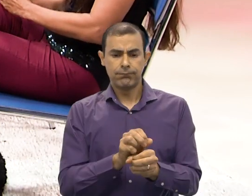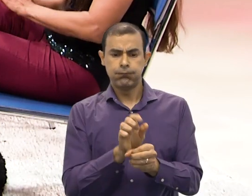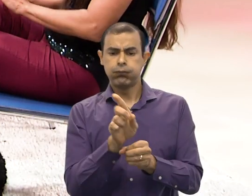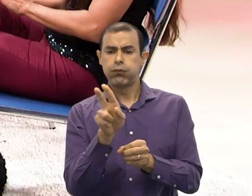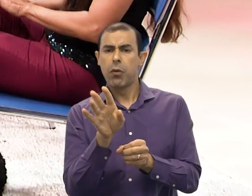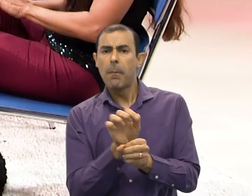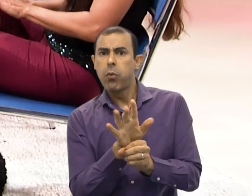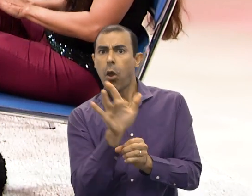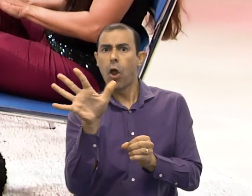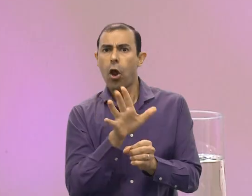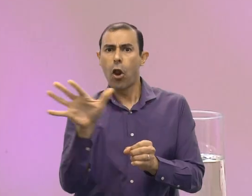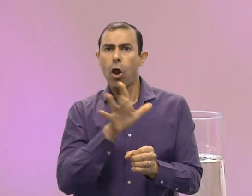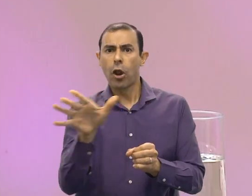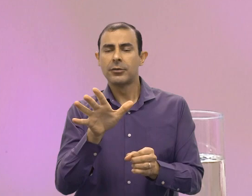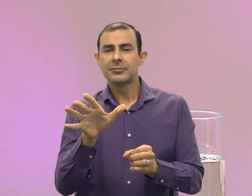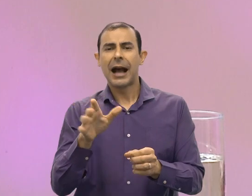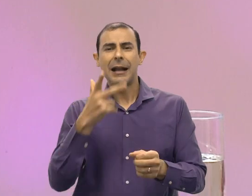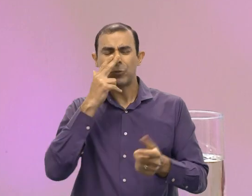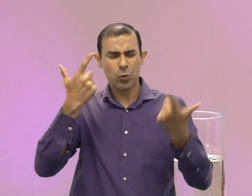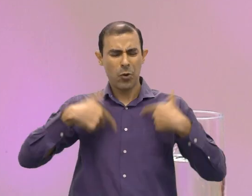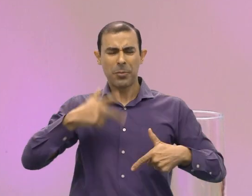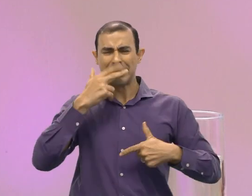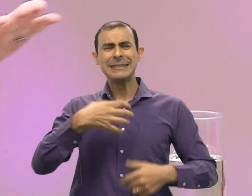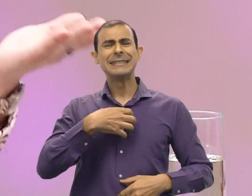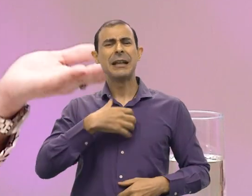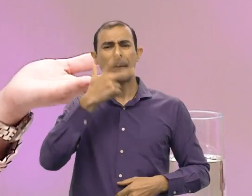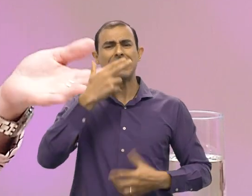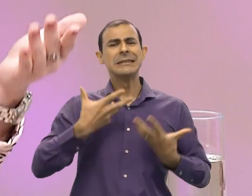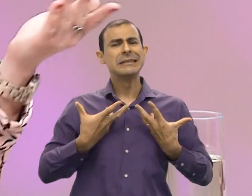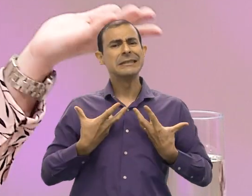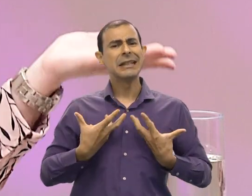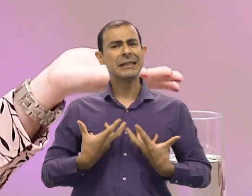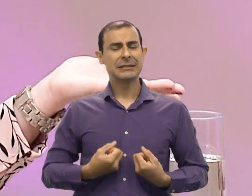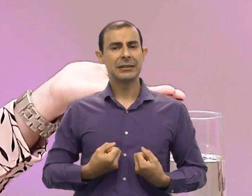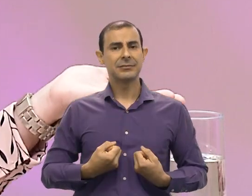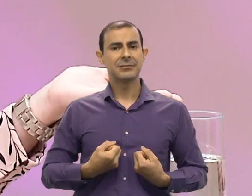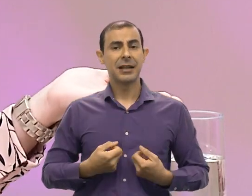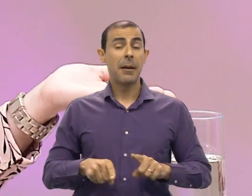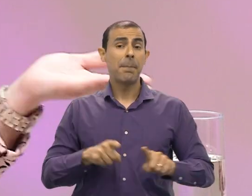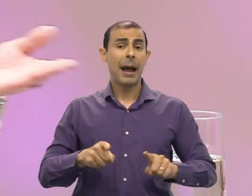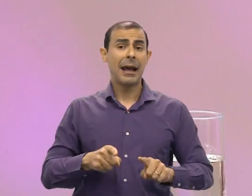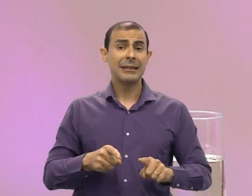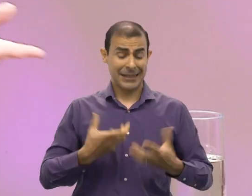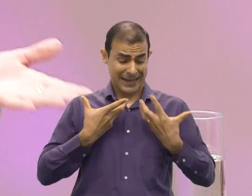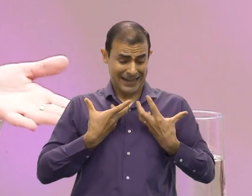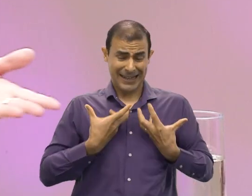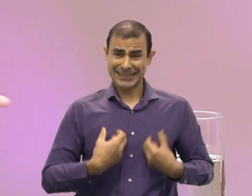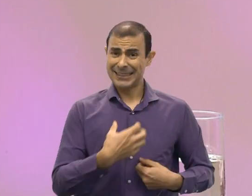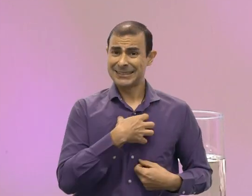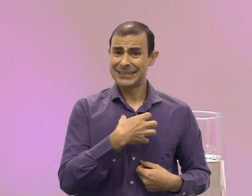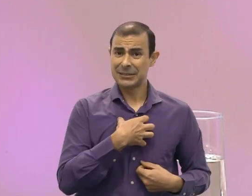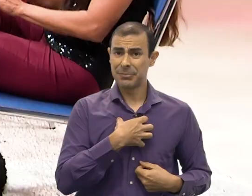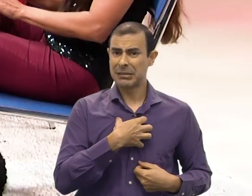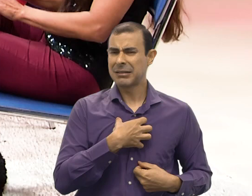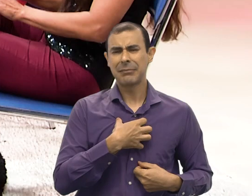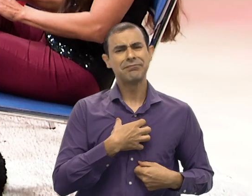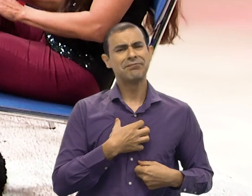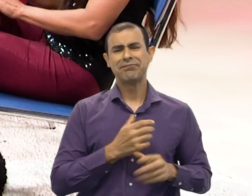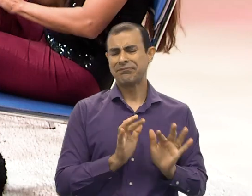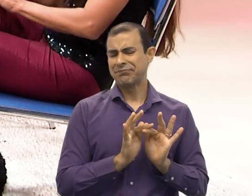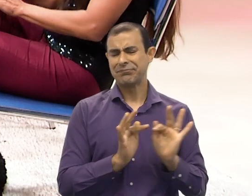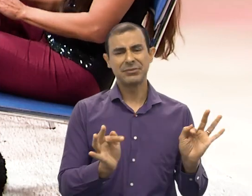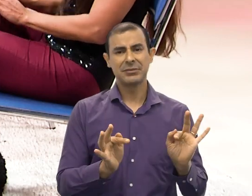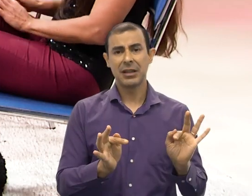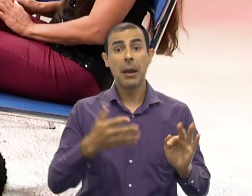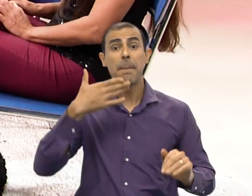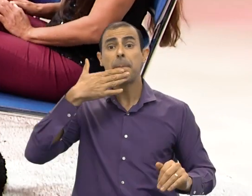cansaço, mas é passageiro. Mas isso vai muito além que a questão de você estar ajudando alguém. Exatamente, então, não é nada. Não é nada